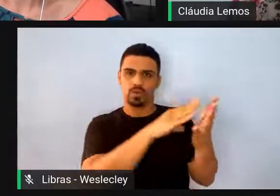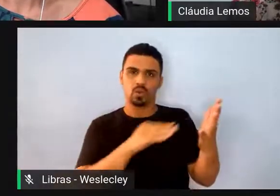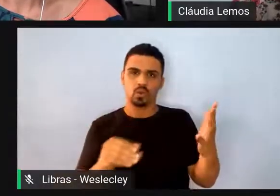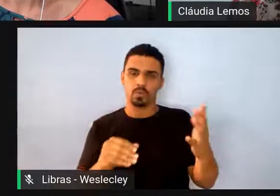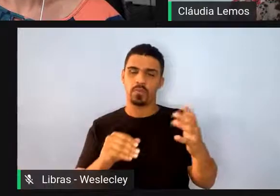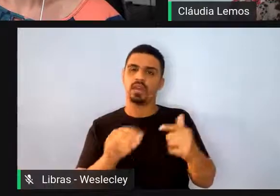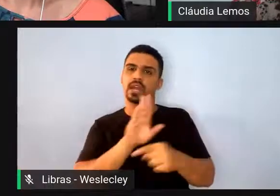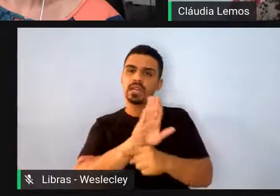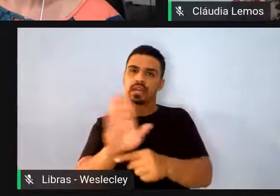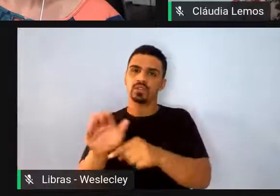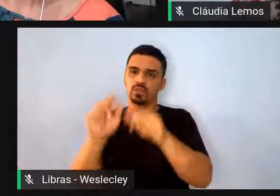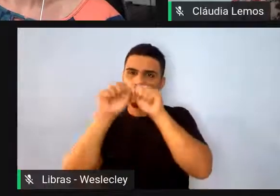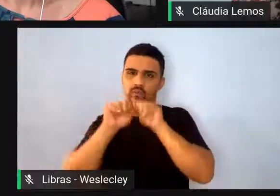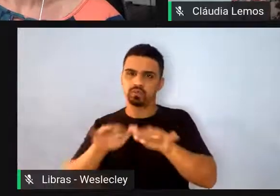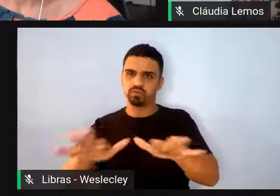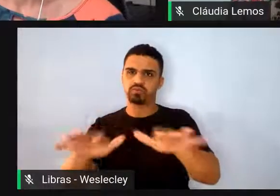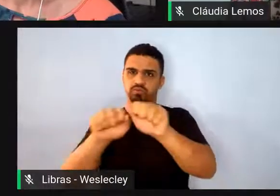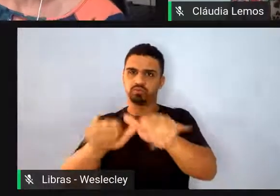que é a sua opinião sobre isso?